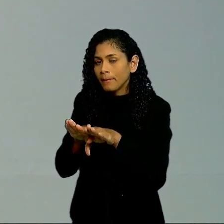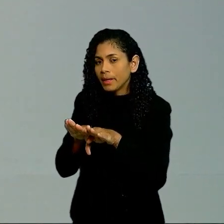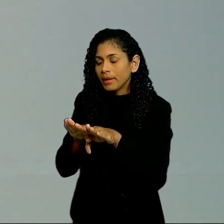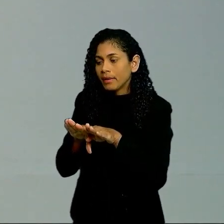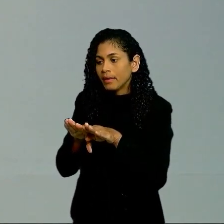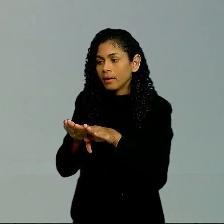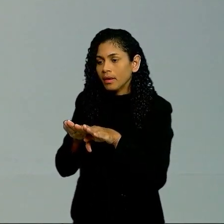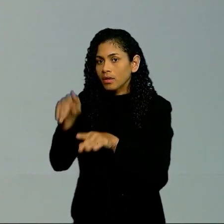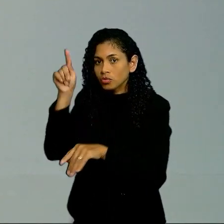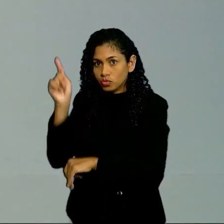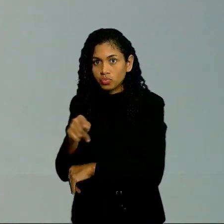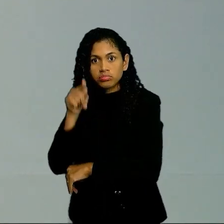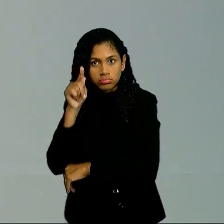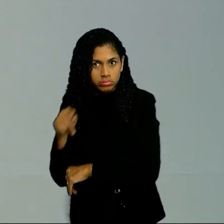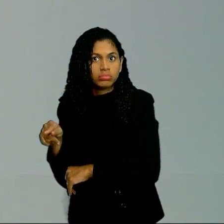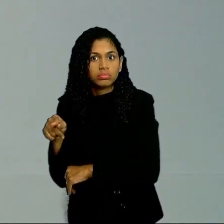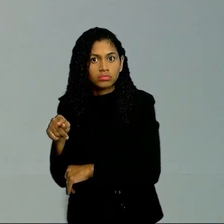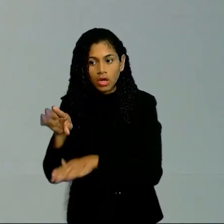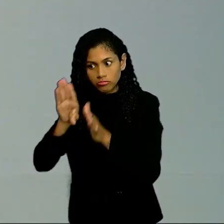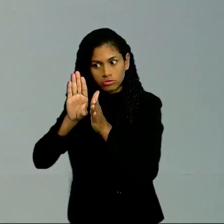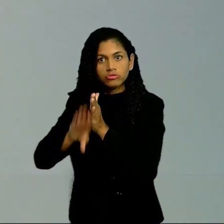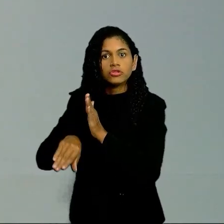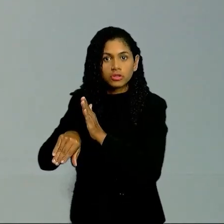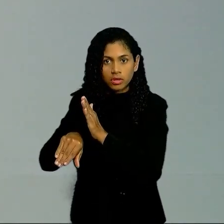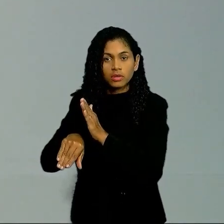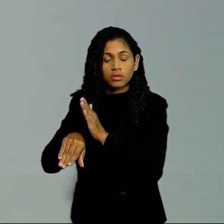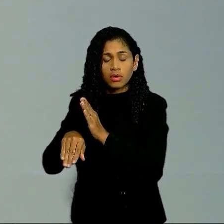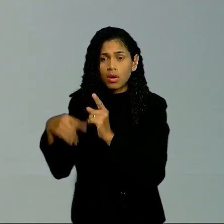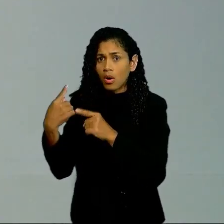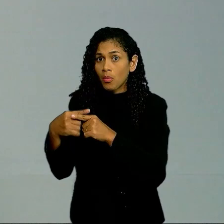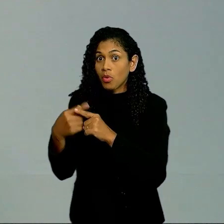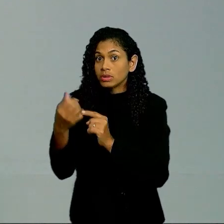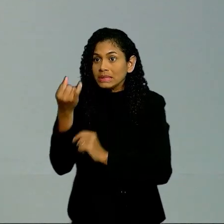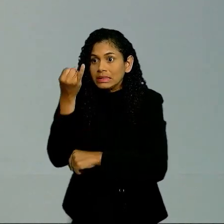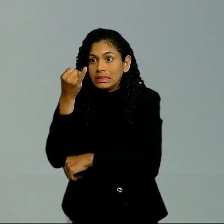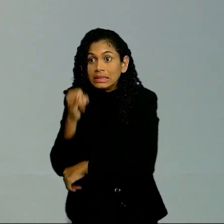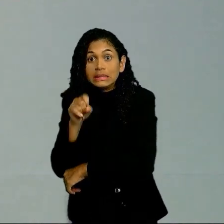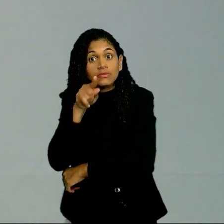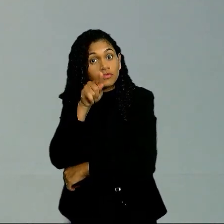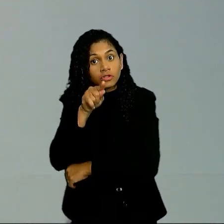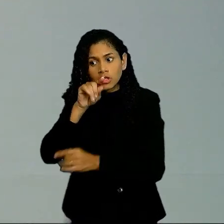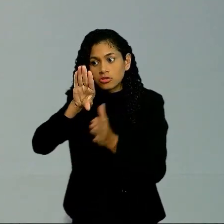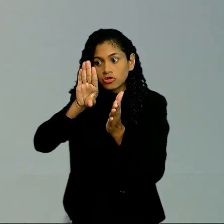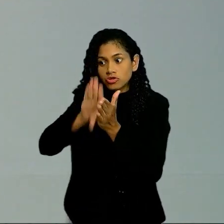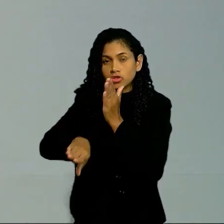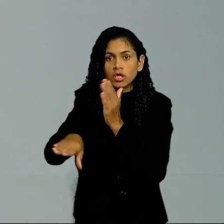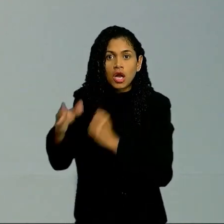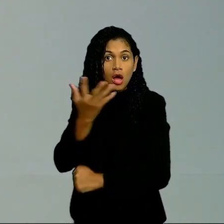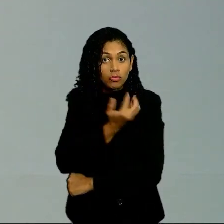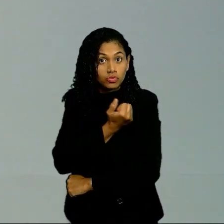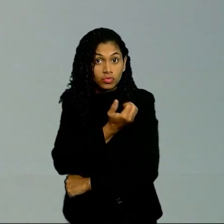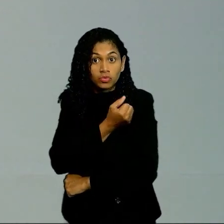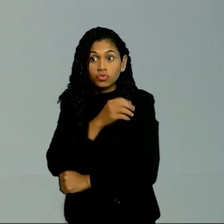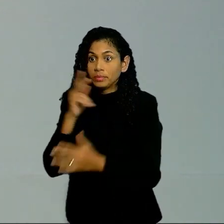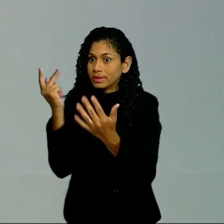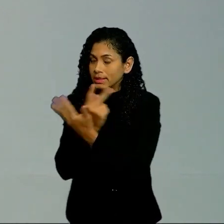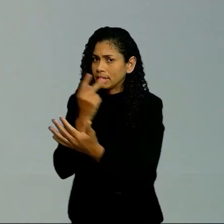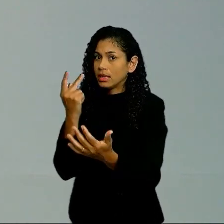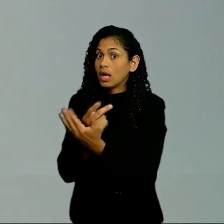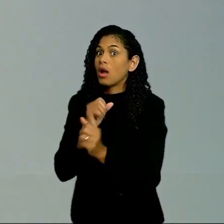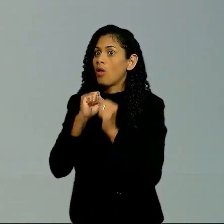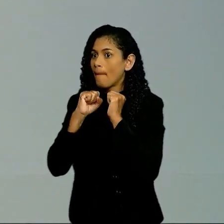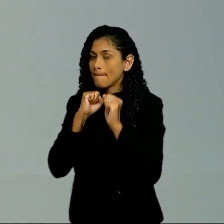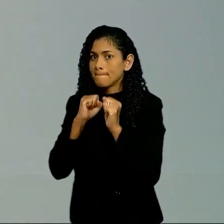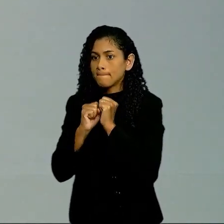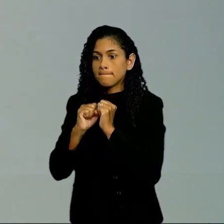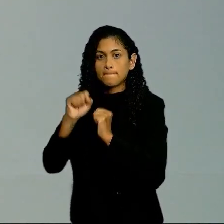porque caso você cancele ali momentos errados, você pode anular toda uma questão, você pode errar. Naquele outro